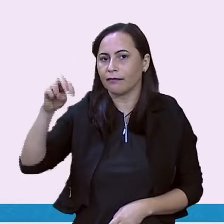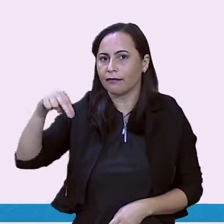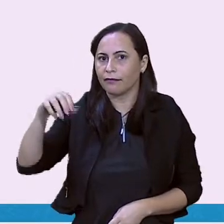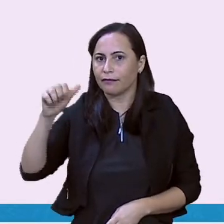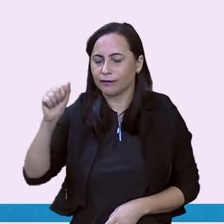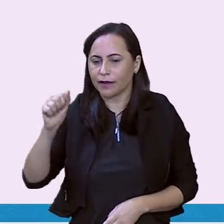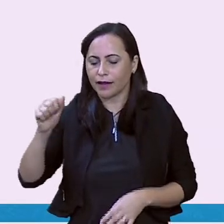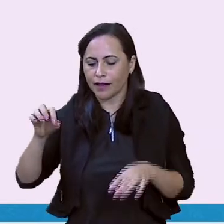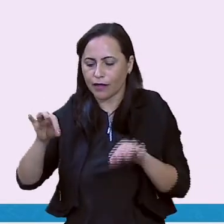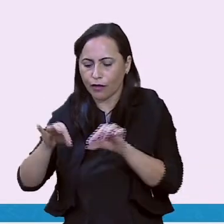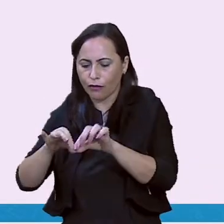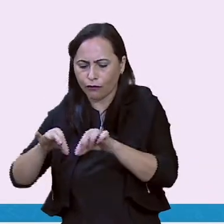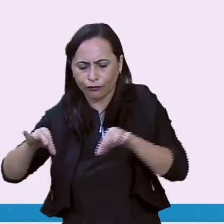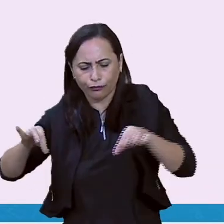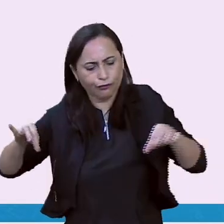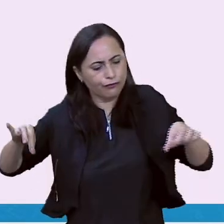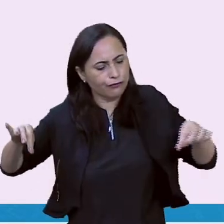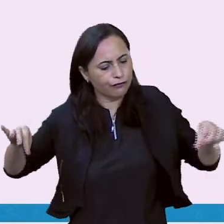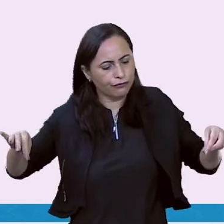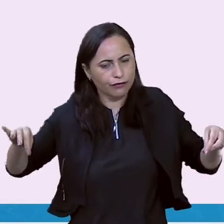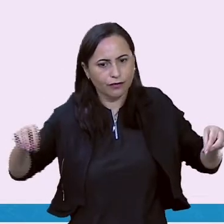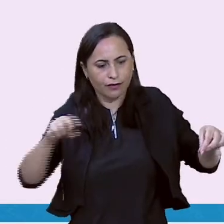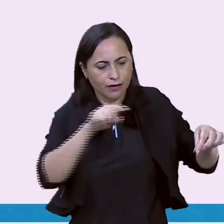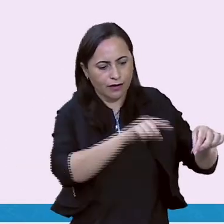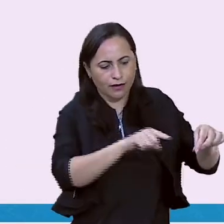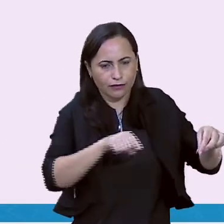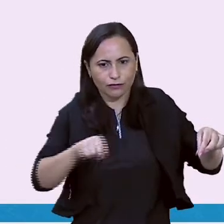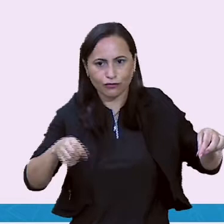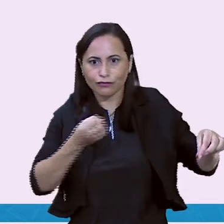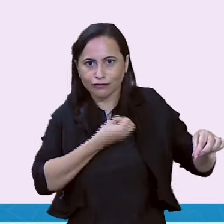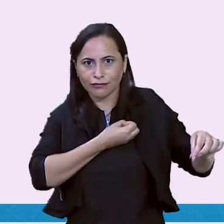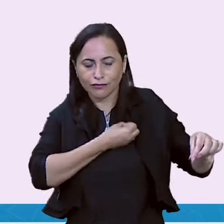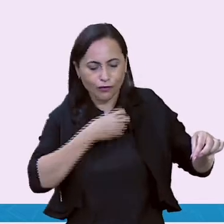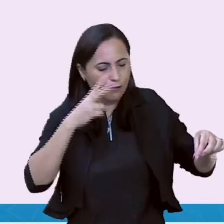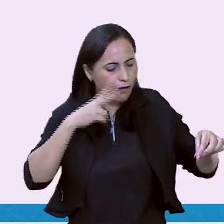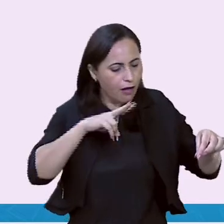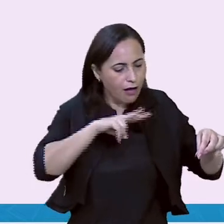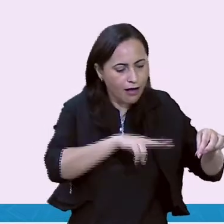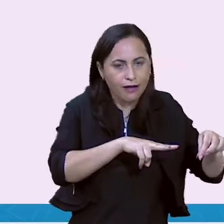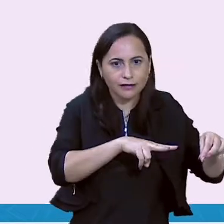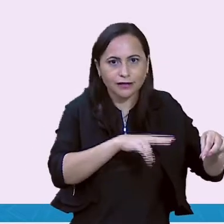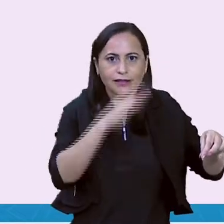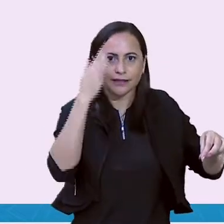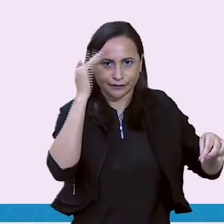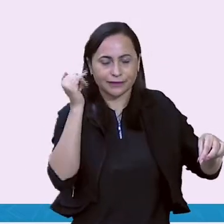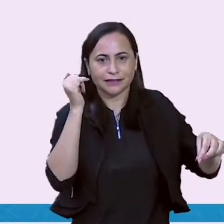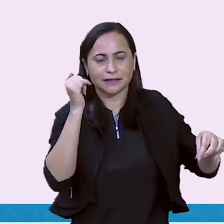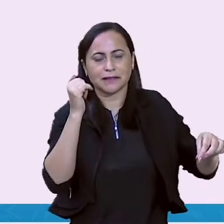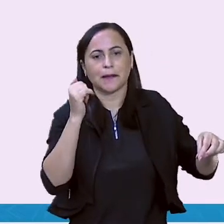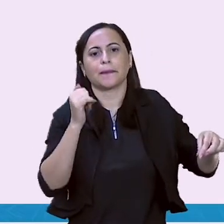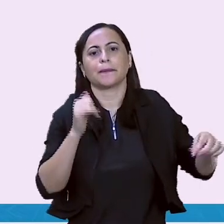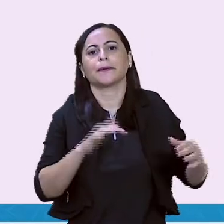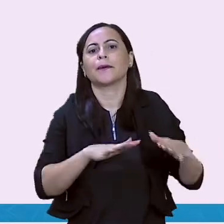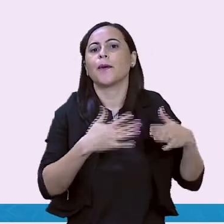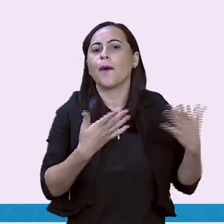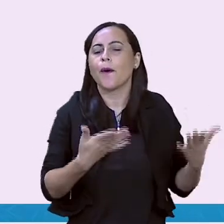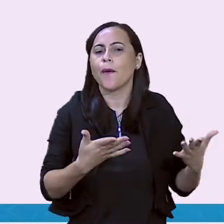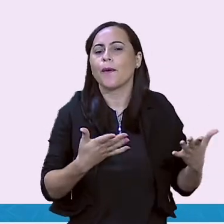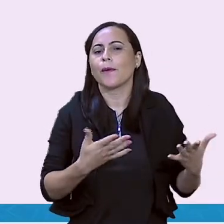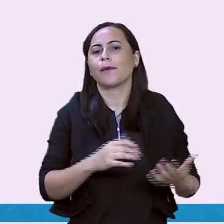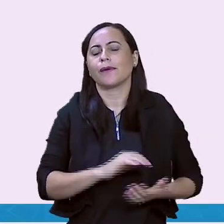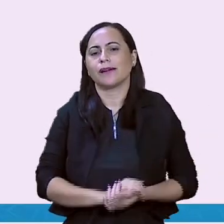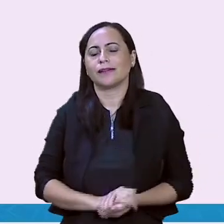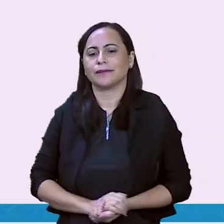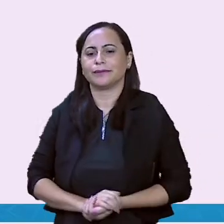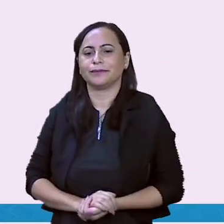local e ó, vou esticando para saber o tamanho ali da distância daquela parede. Então eu tenho duas formas,